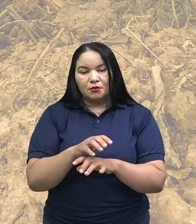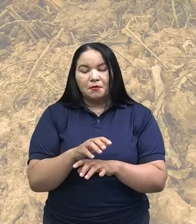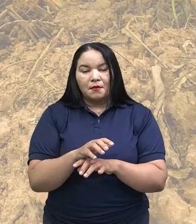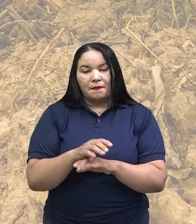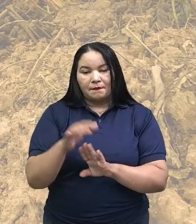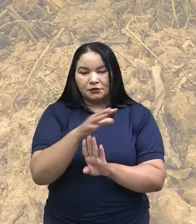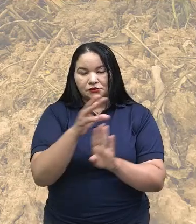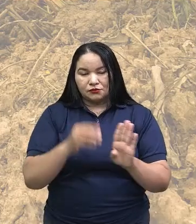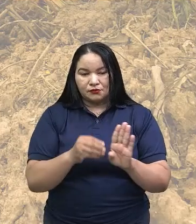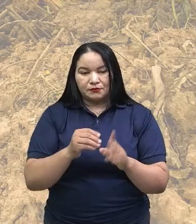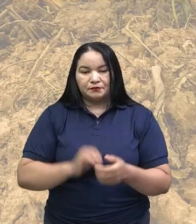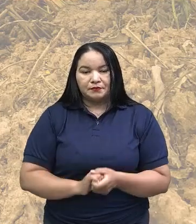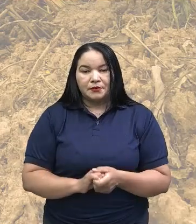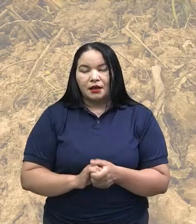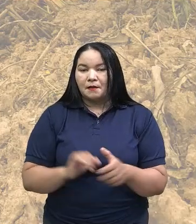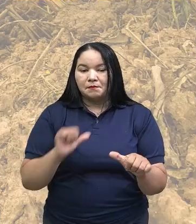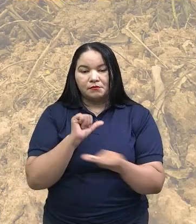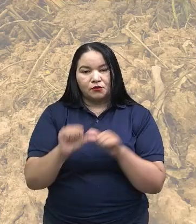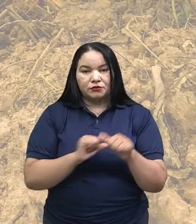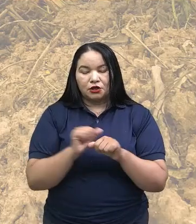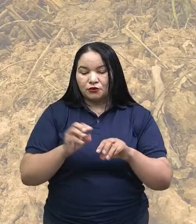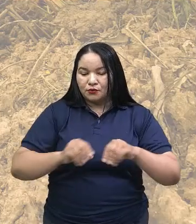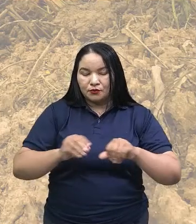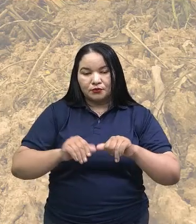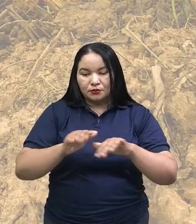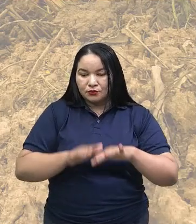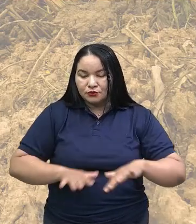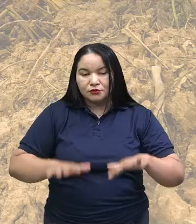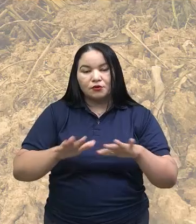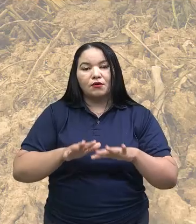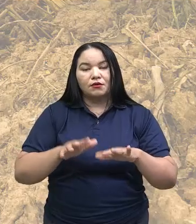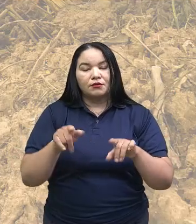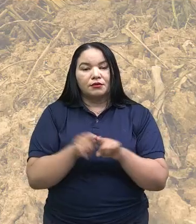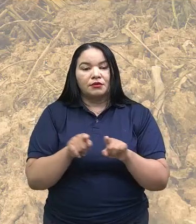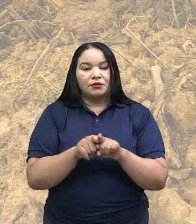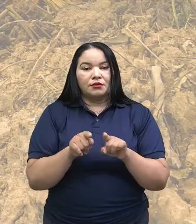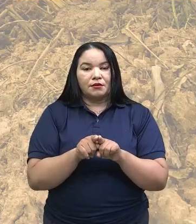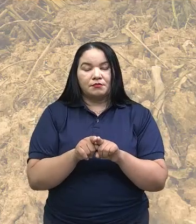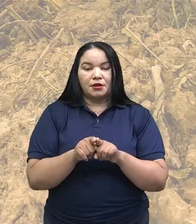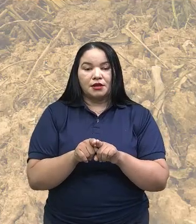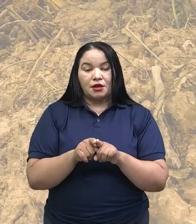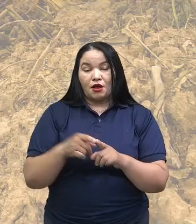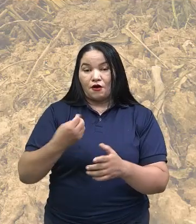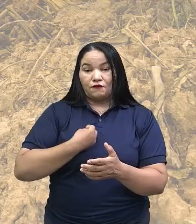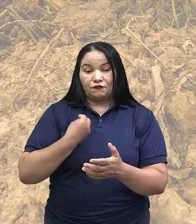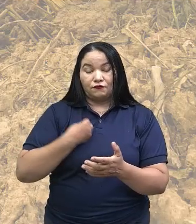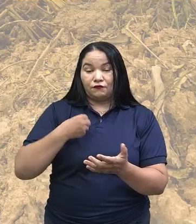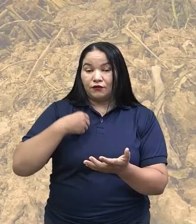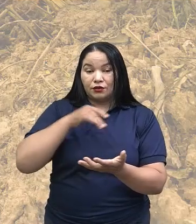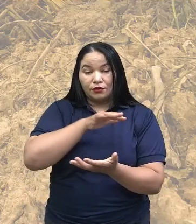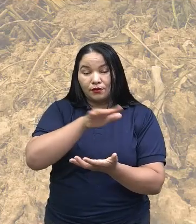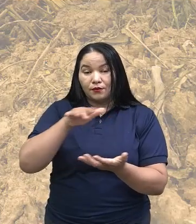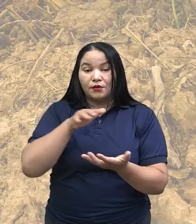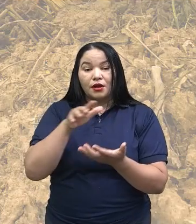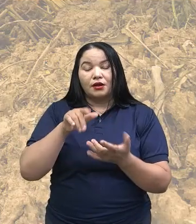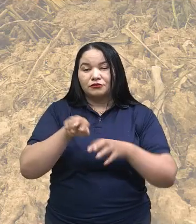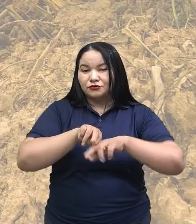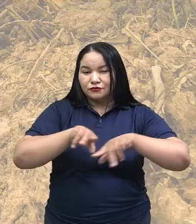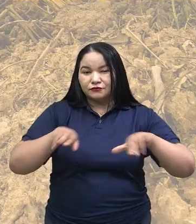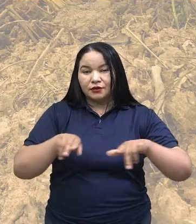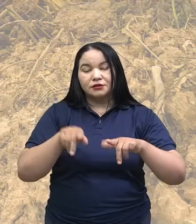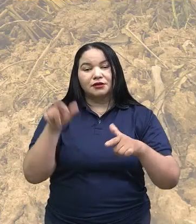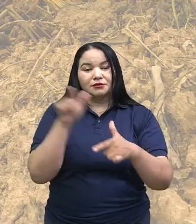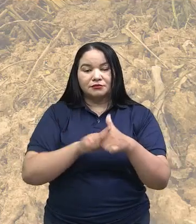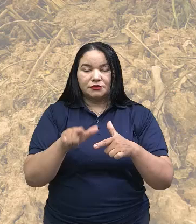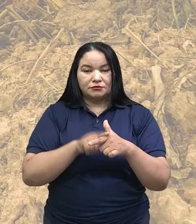amazônica, né? Alterando o solo e também toda a biodiversidade que está naquele local. Como você